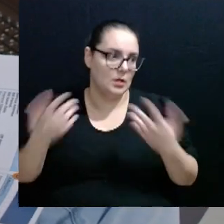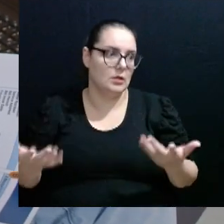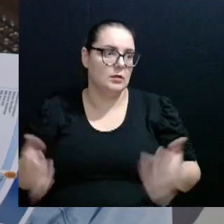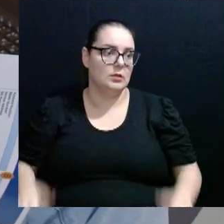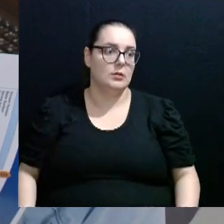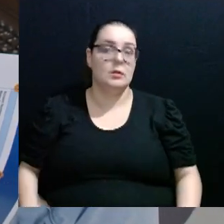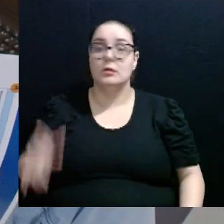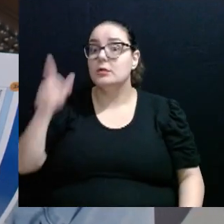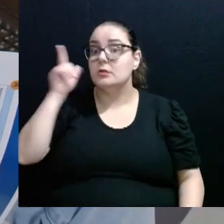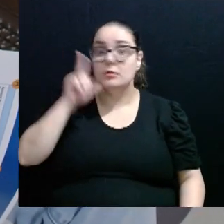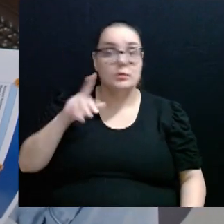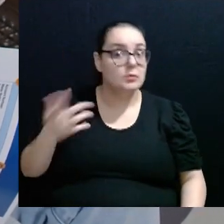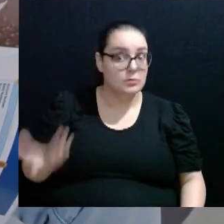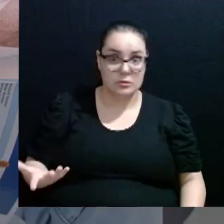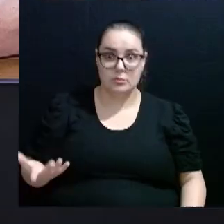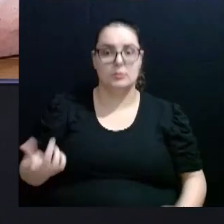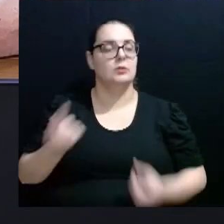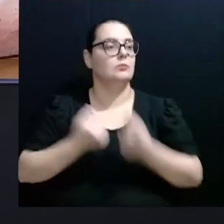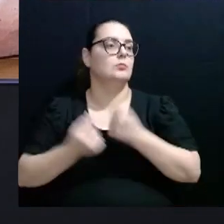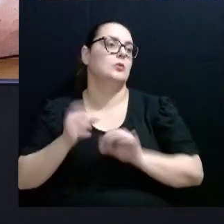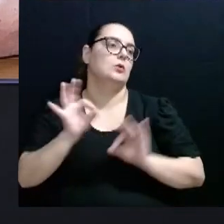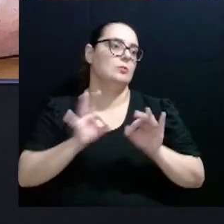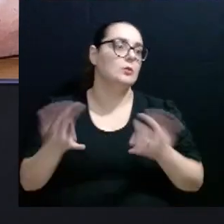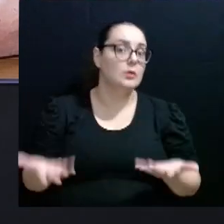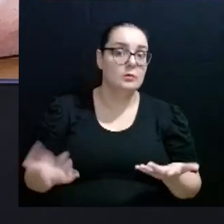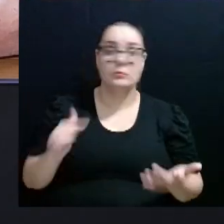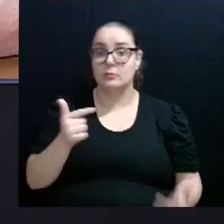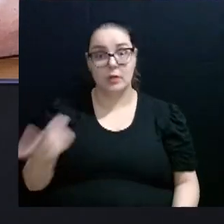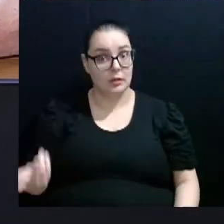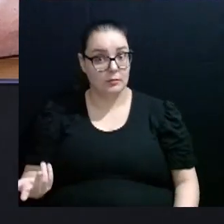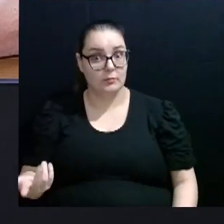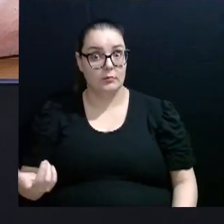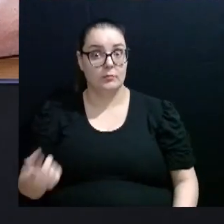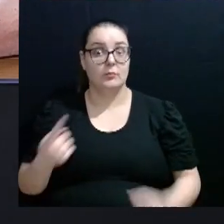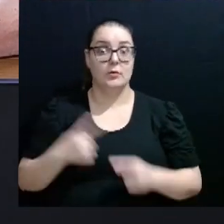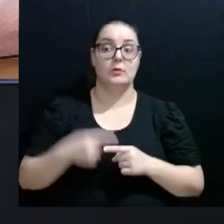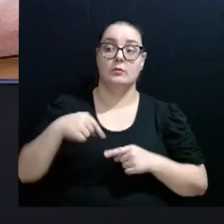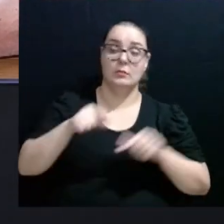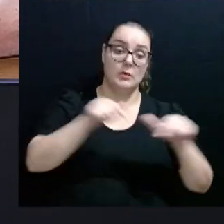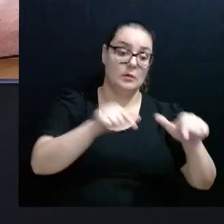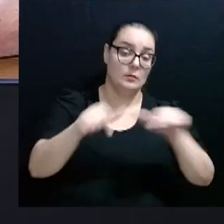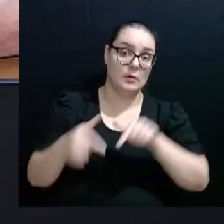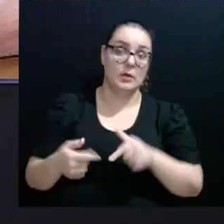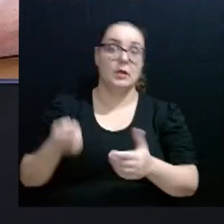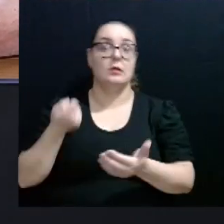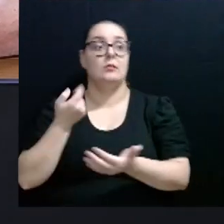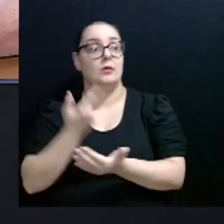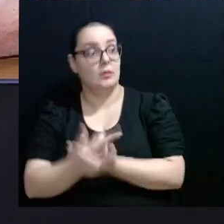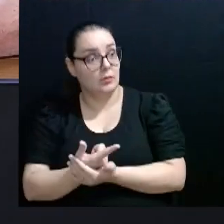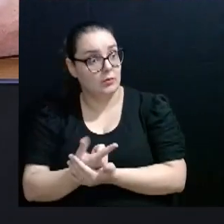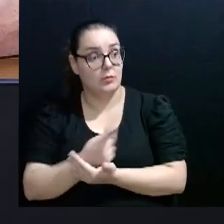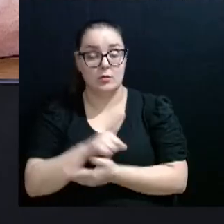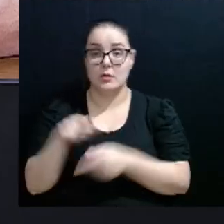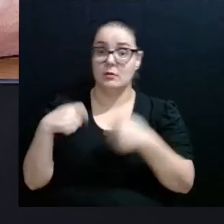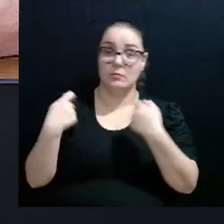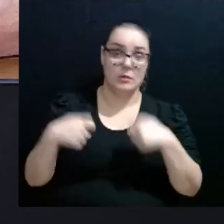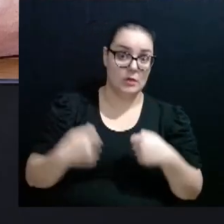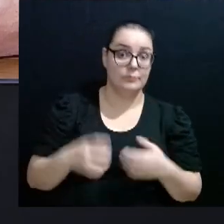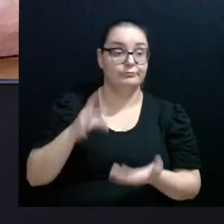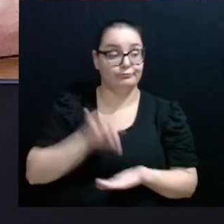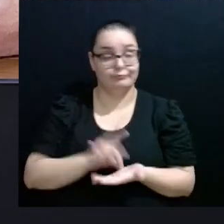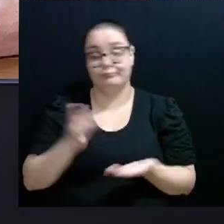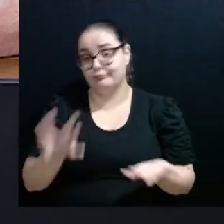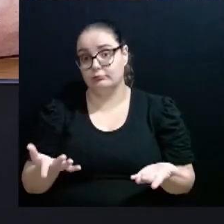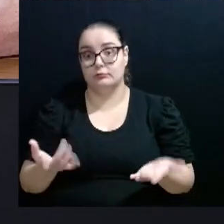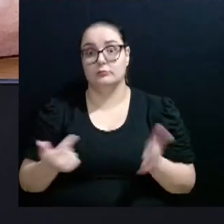ter o seu orçamento organizado, porque você vai para lugares, você vai comprar o que você não precisa exatamente para mostrar